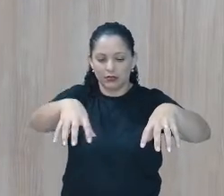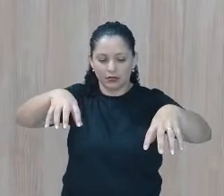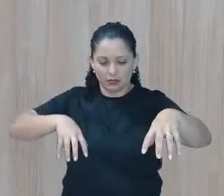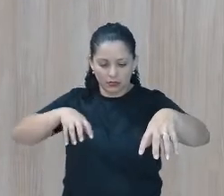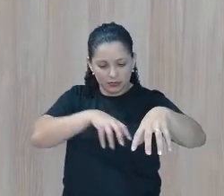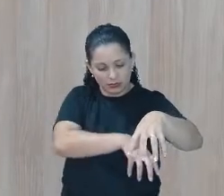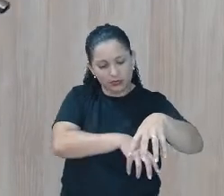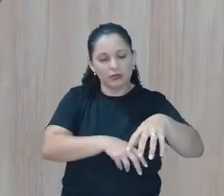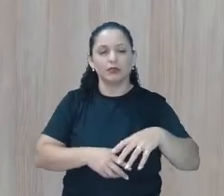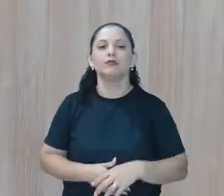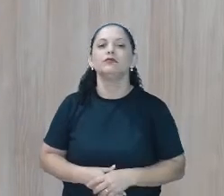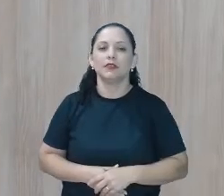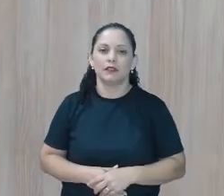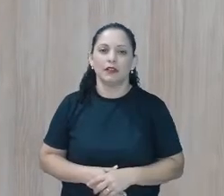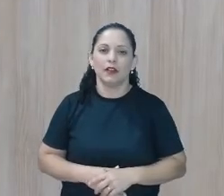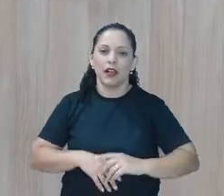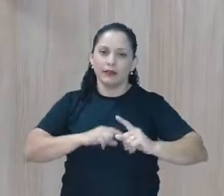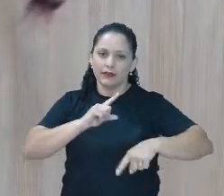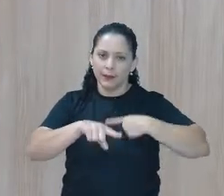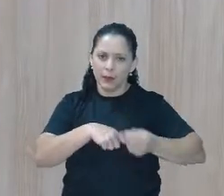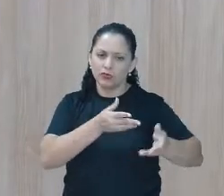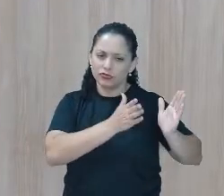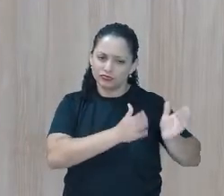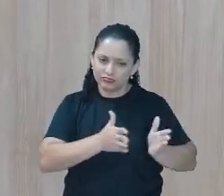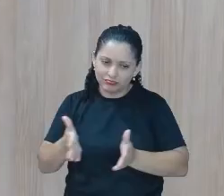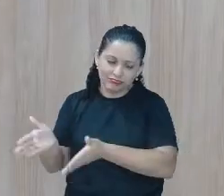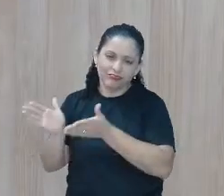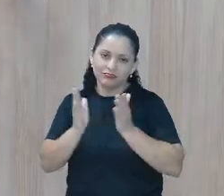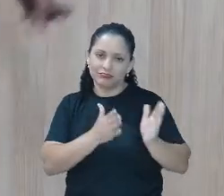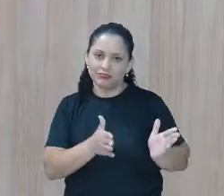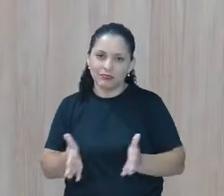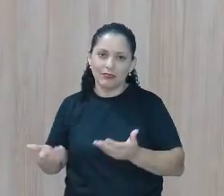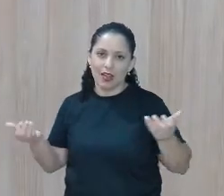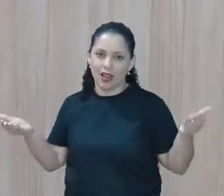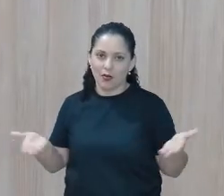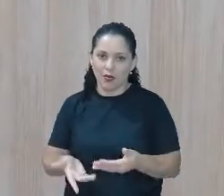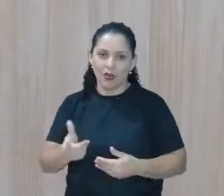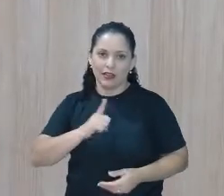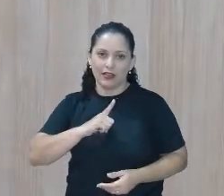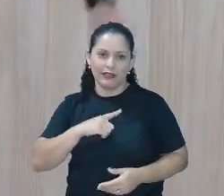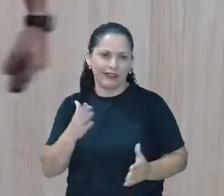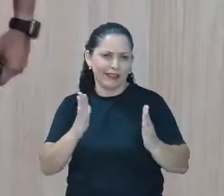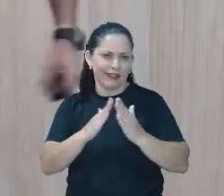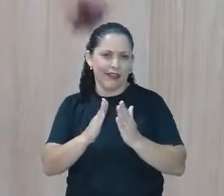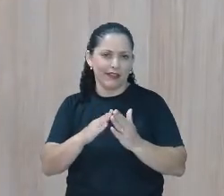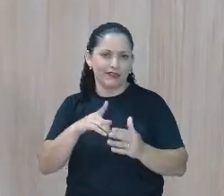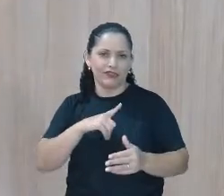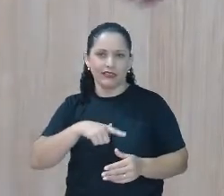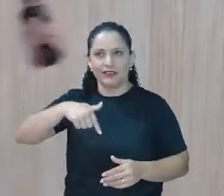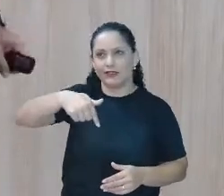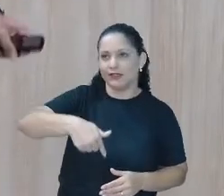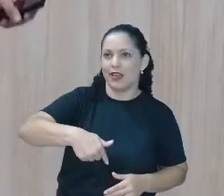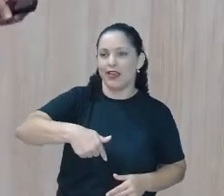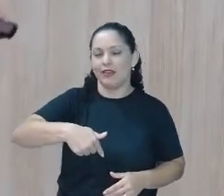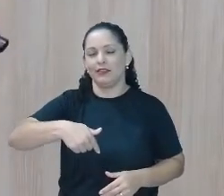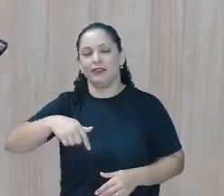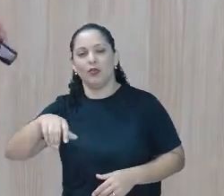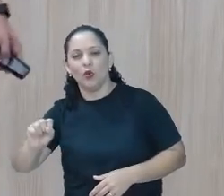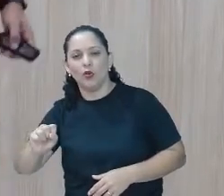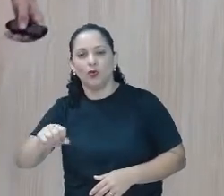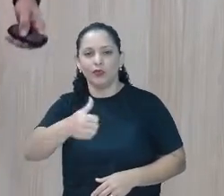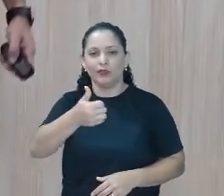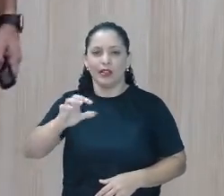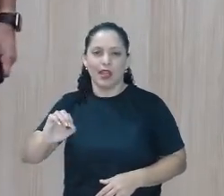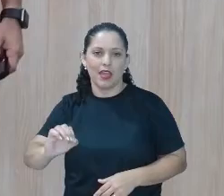de 1/4. 1/4. Depois foi se evoluindo, né? Agora tem as casas aí com 7, 10 quartos, 52